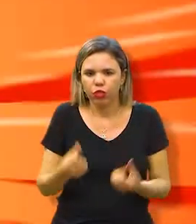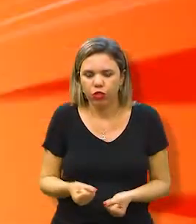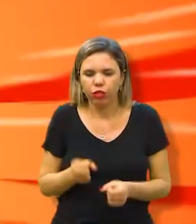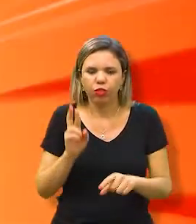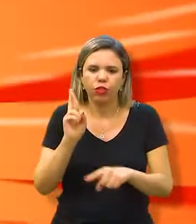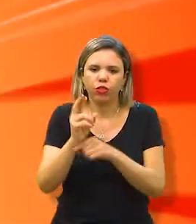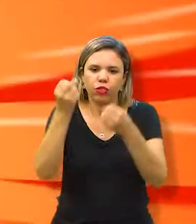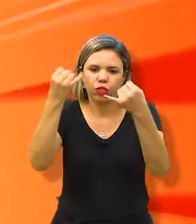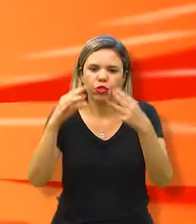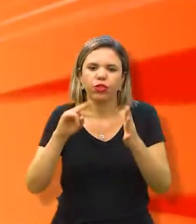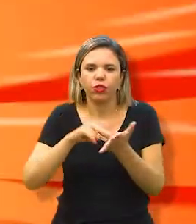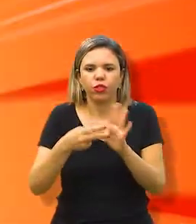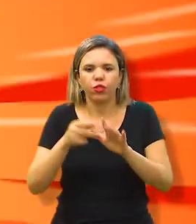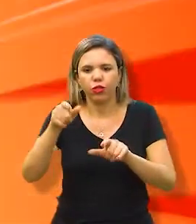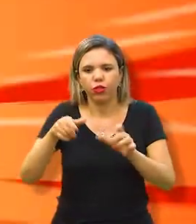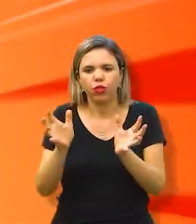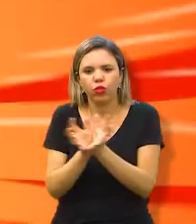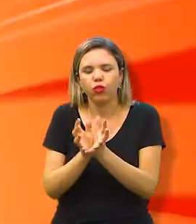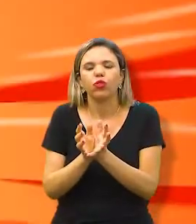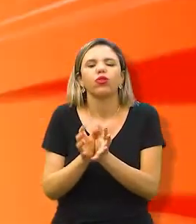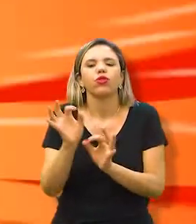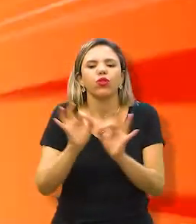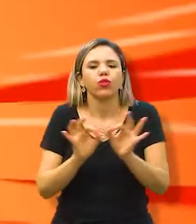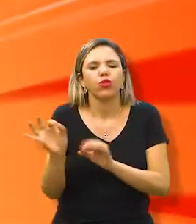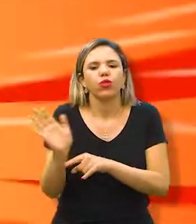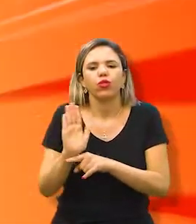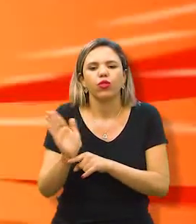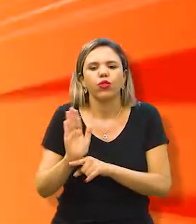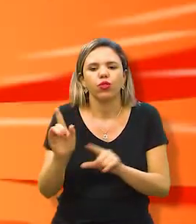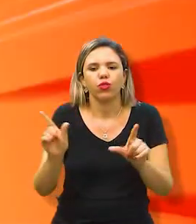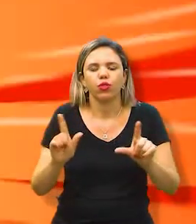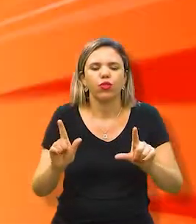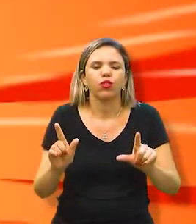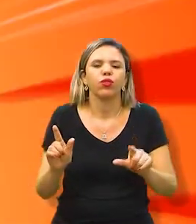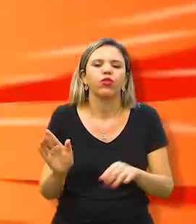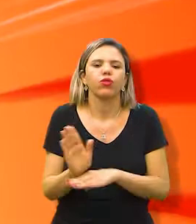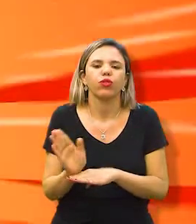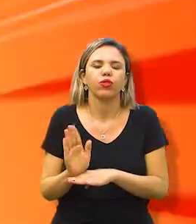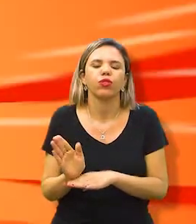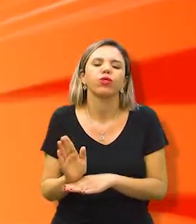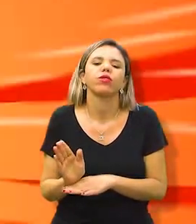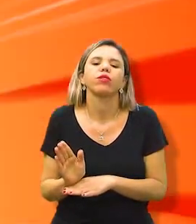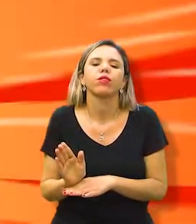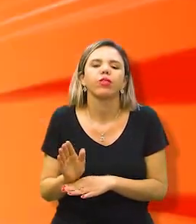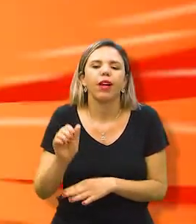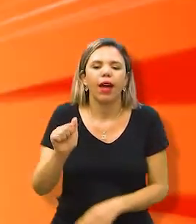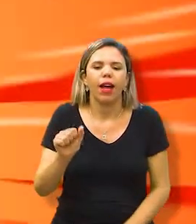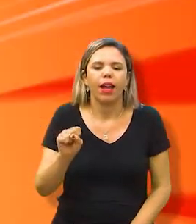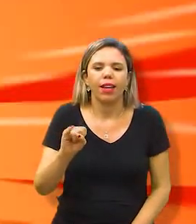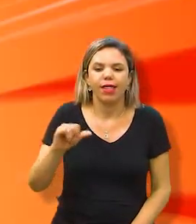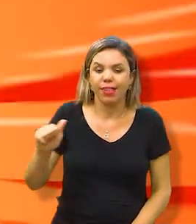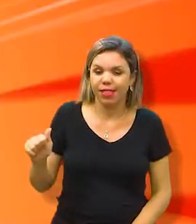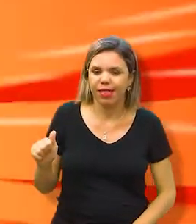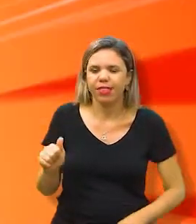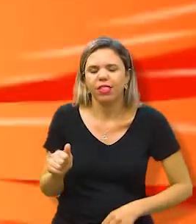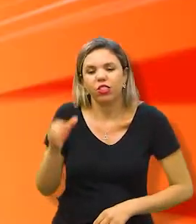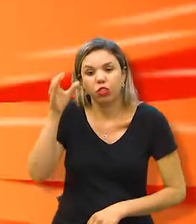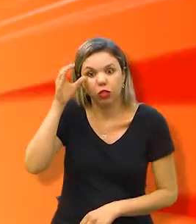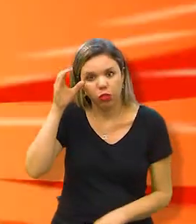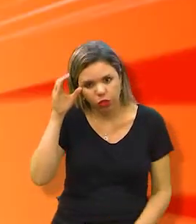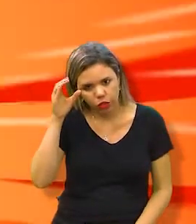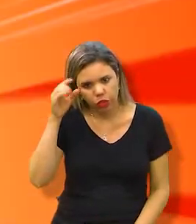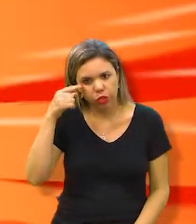nos referirmos a todas as produções televisivas do leste asiático. Então, produções